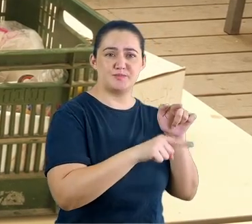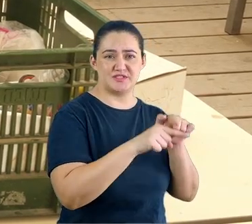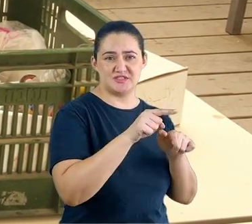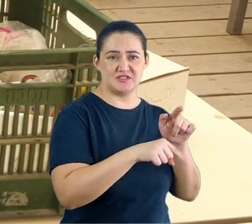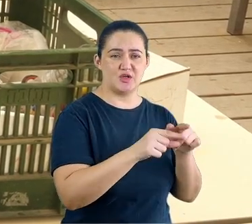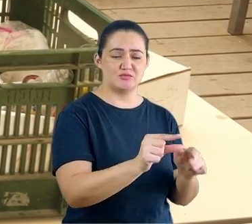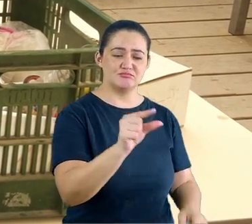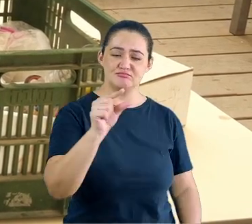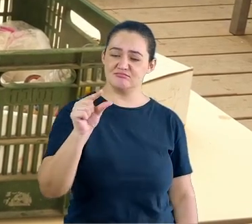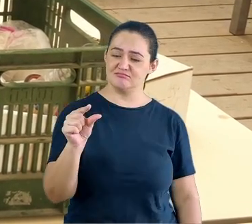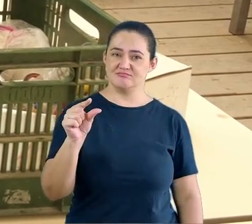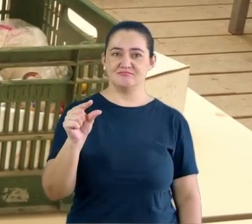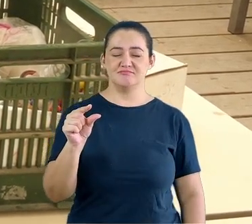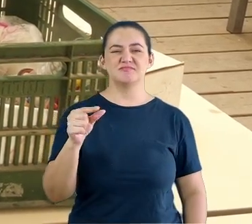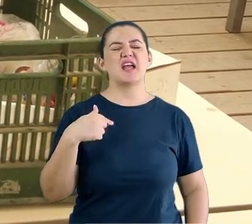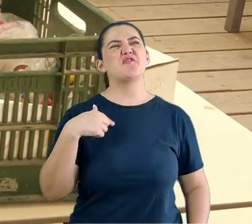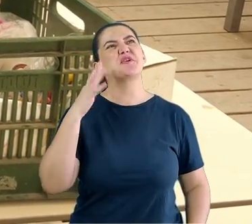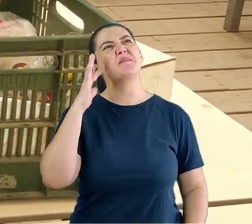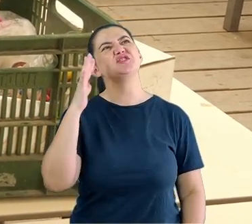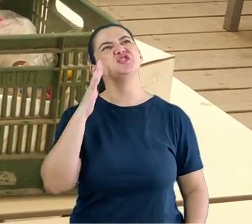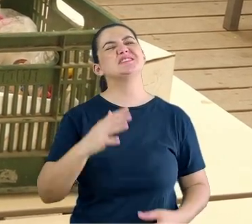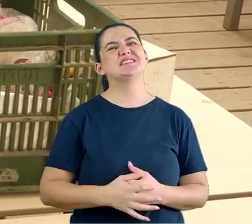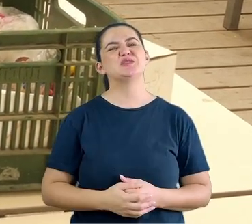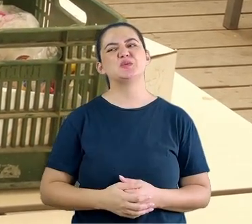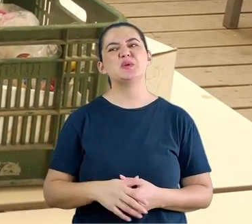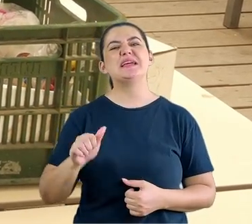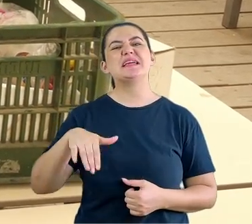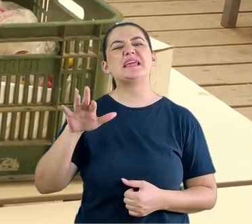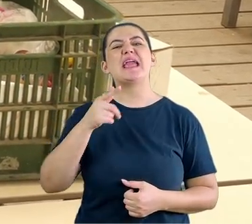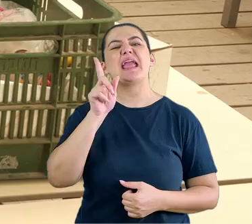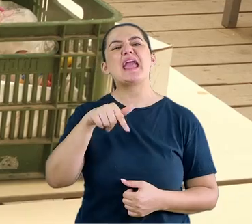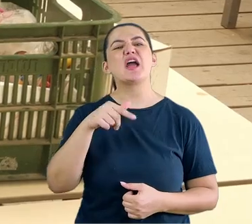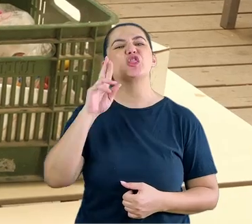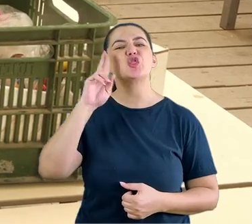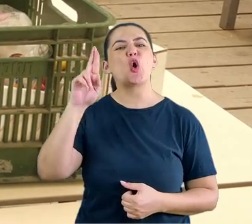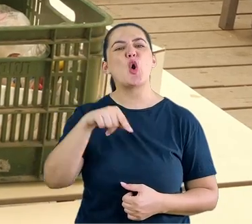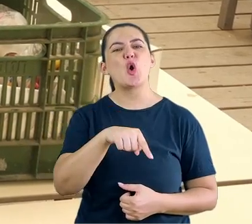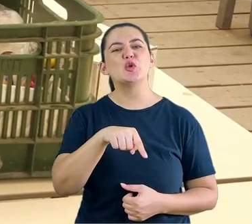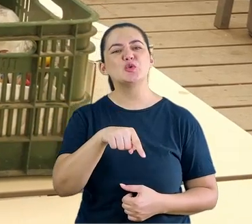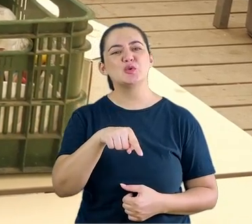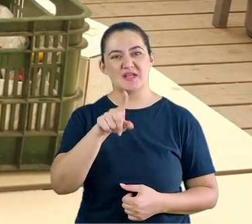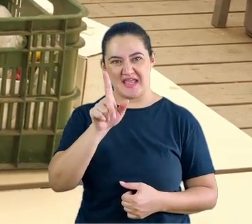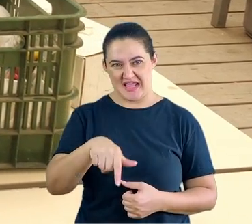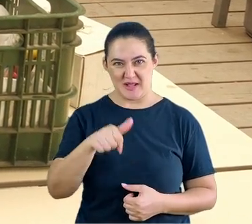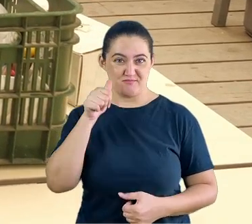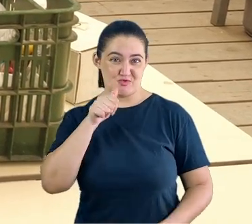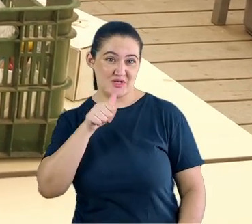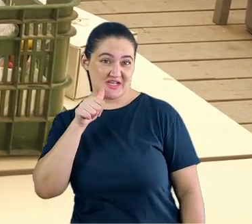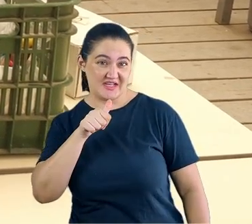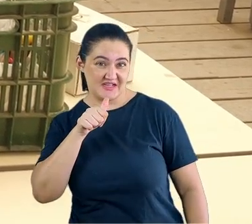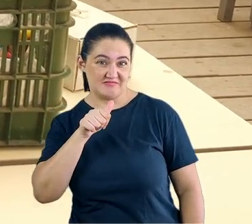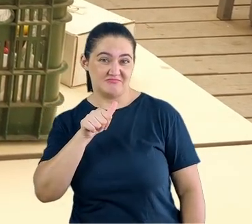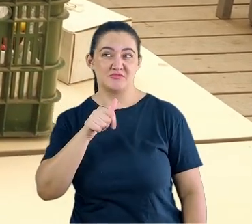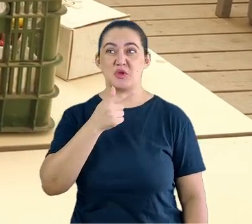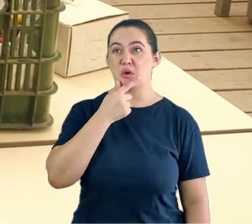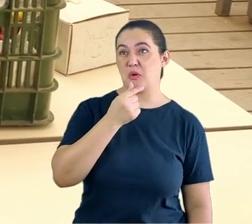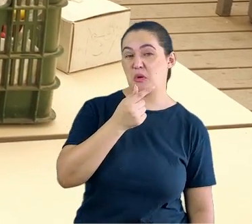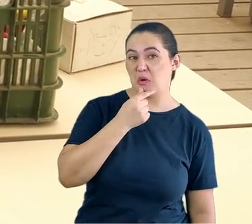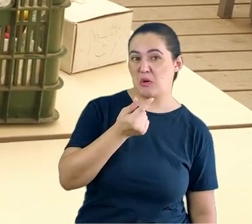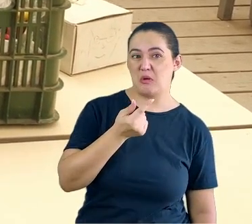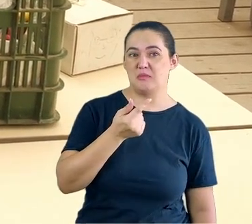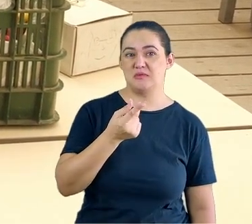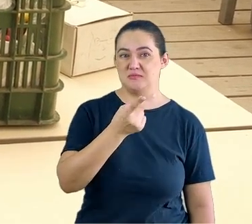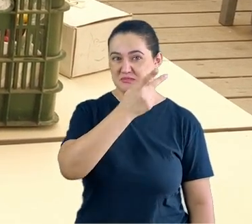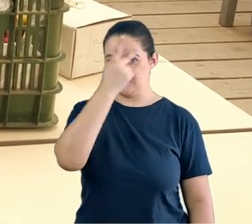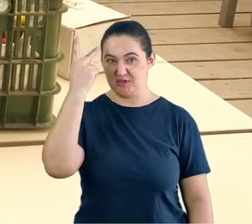vinham aqui ao templo. Aí eu fico pensando, quem seria o dono desse objeto? Seria uma mulher, um homem,